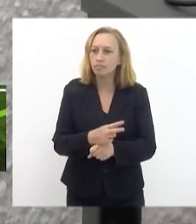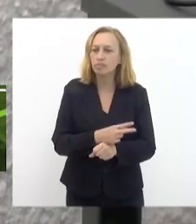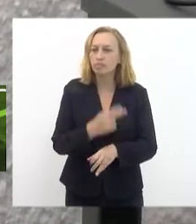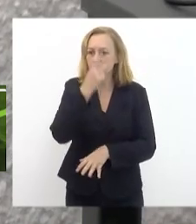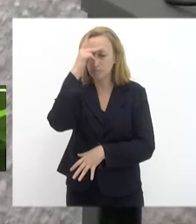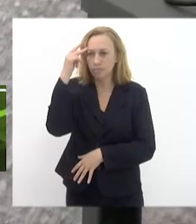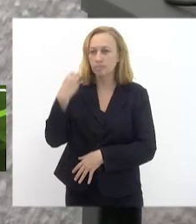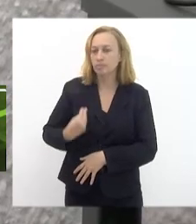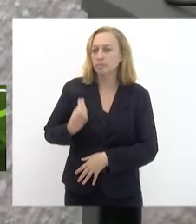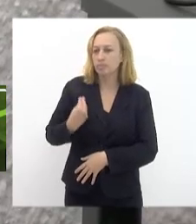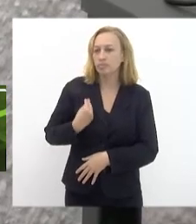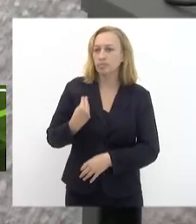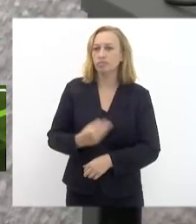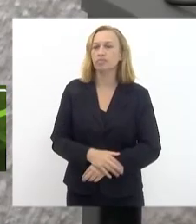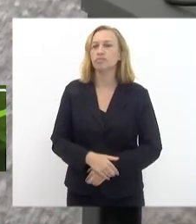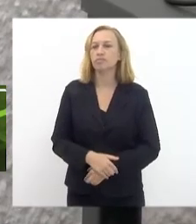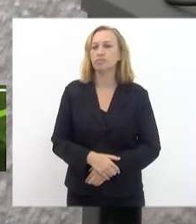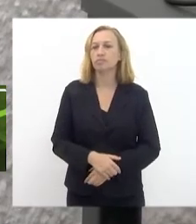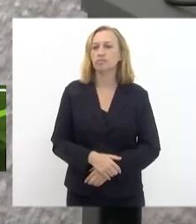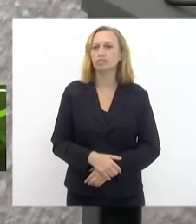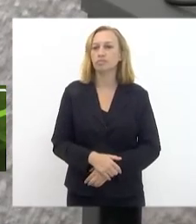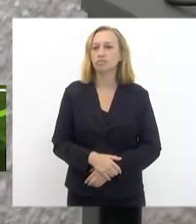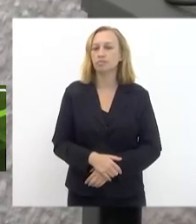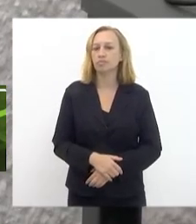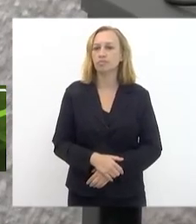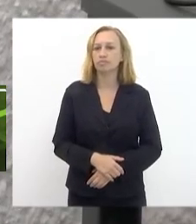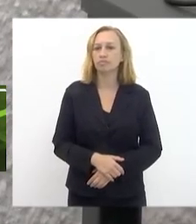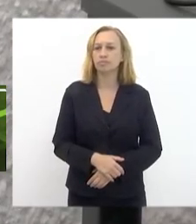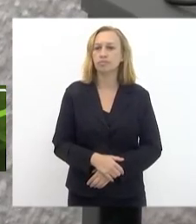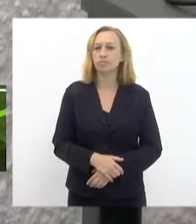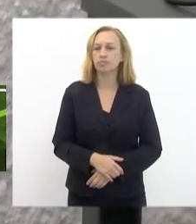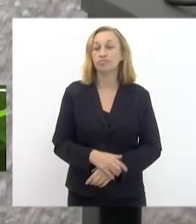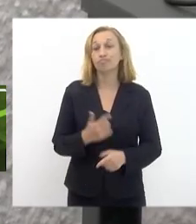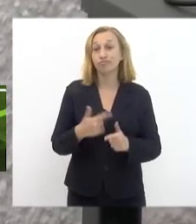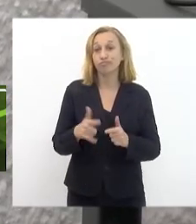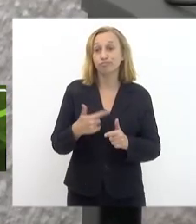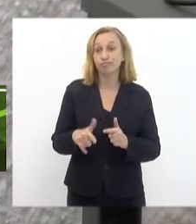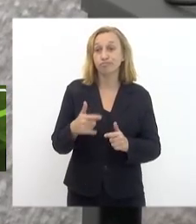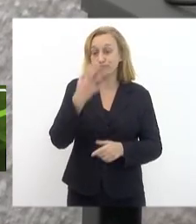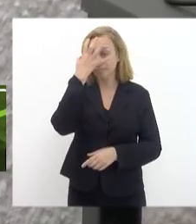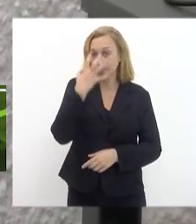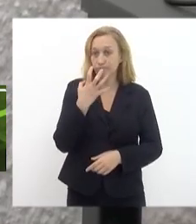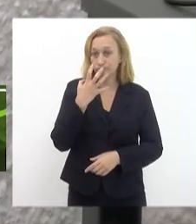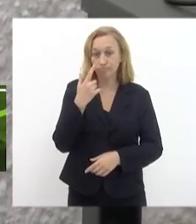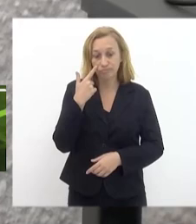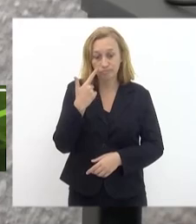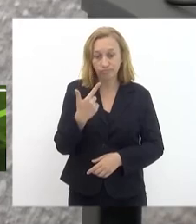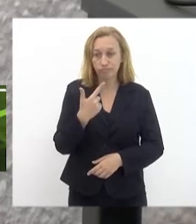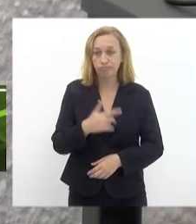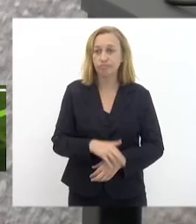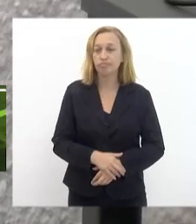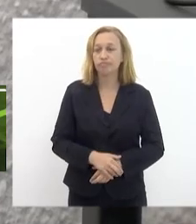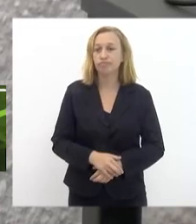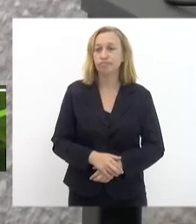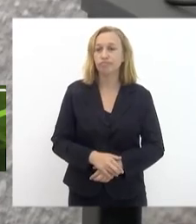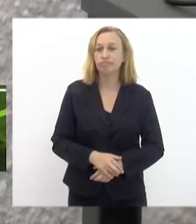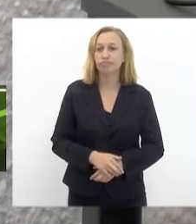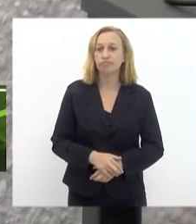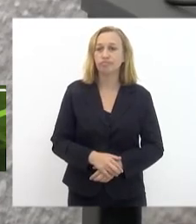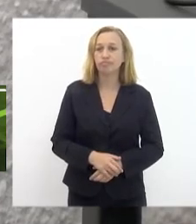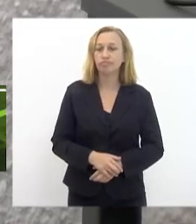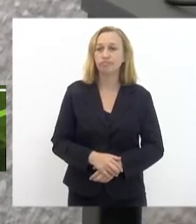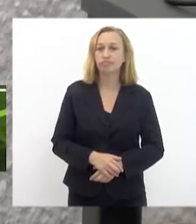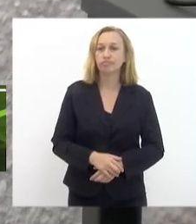Sobreviventes e para desobstruir as vias deparamos com um problema sério lugar para botar fora porque ele ia lá em